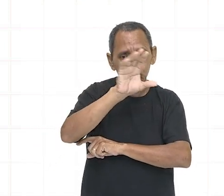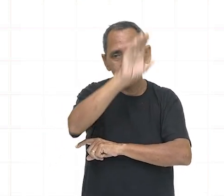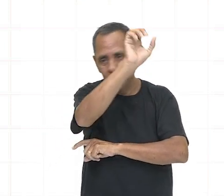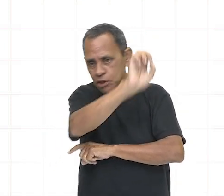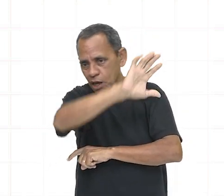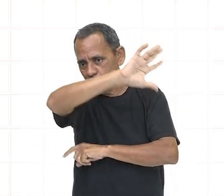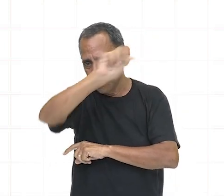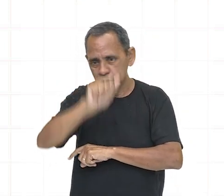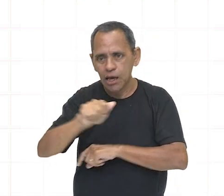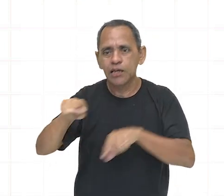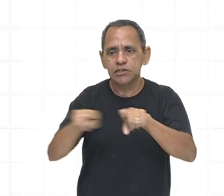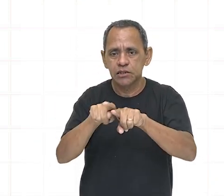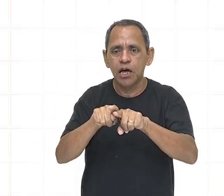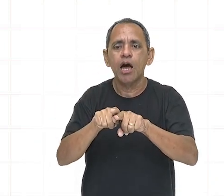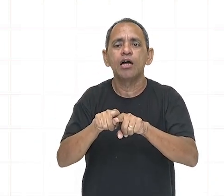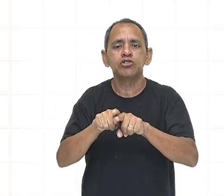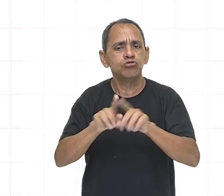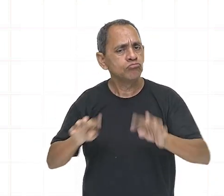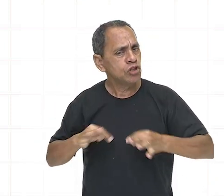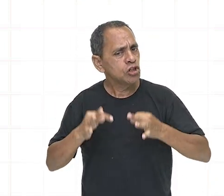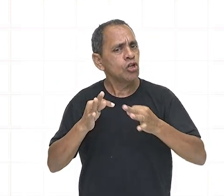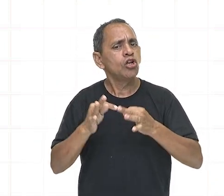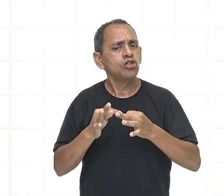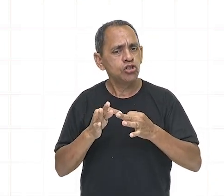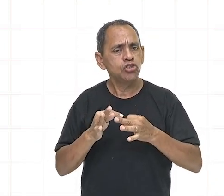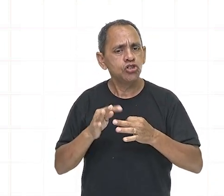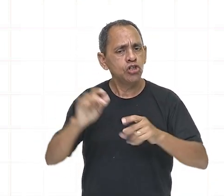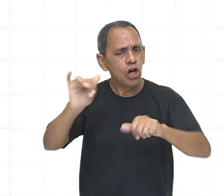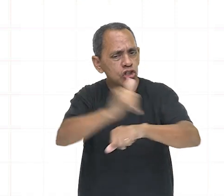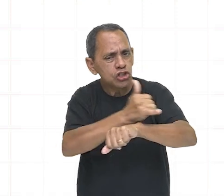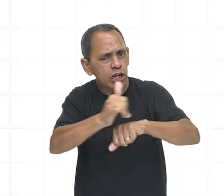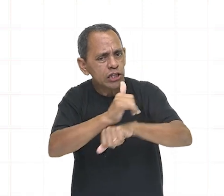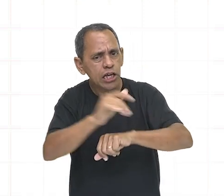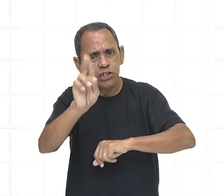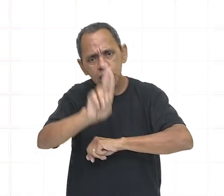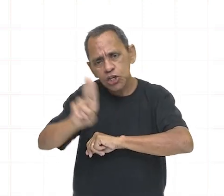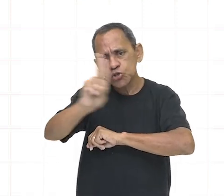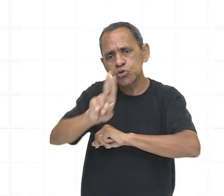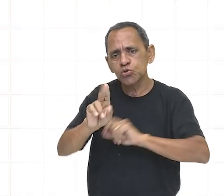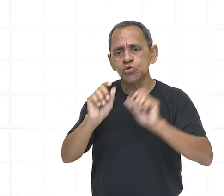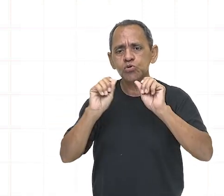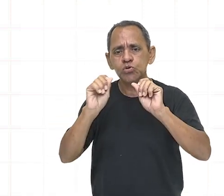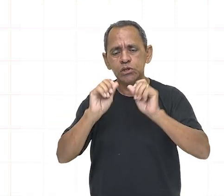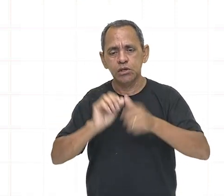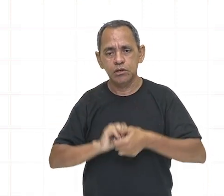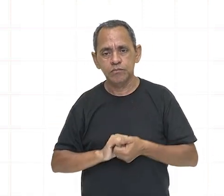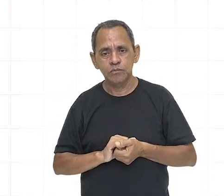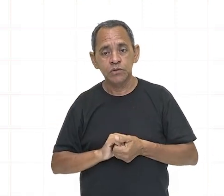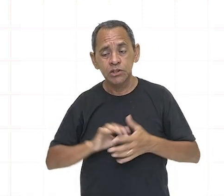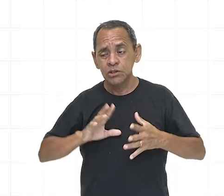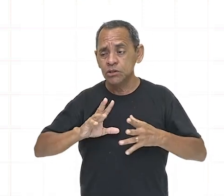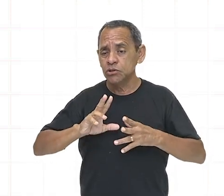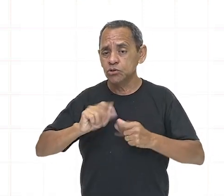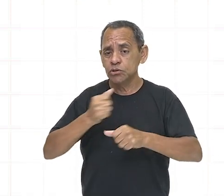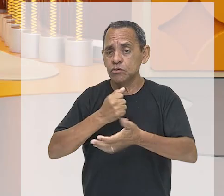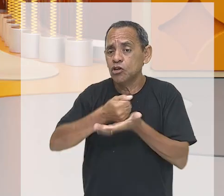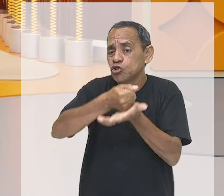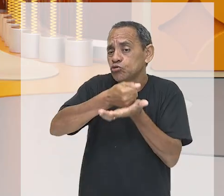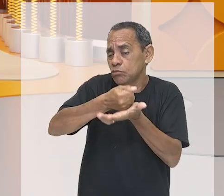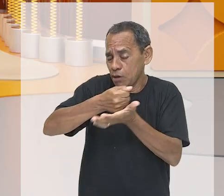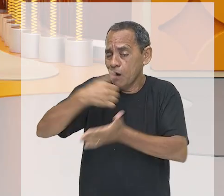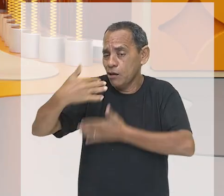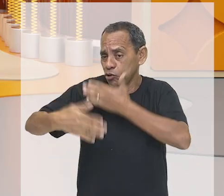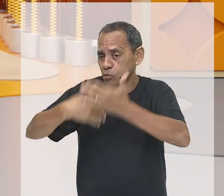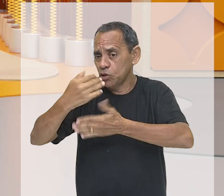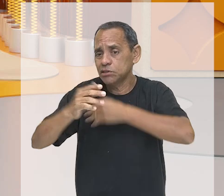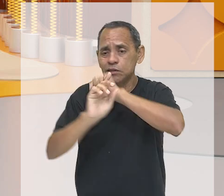de tecnologia, e também, além dessa parte de tecnologia, tudo isso vai ajudar nesse processo